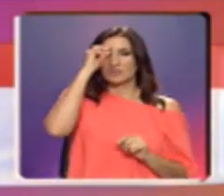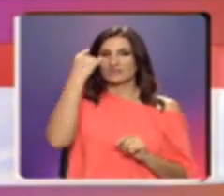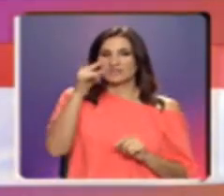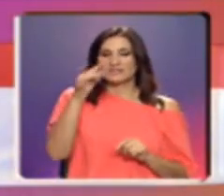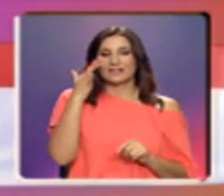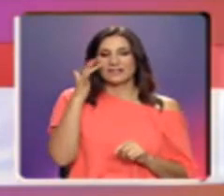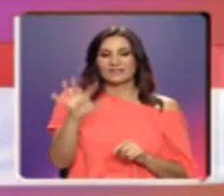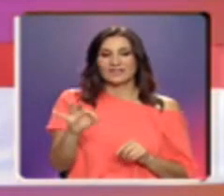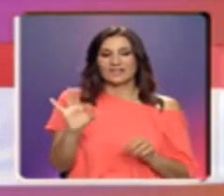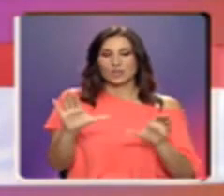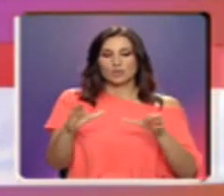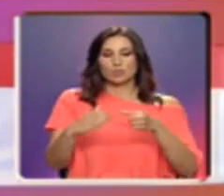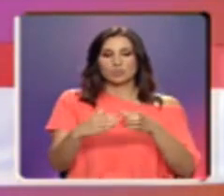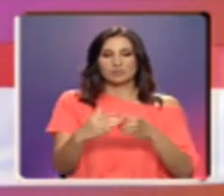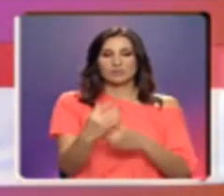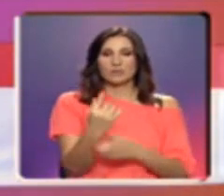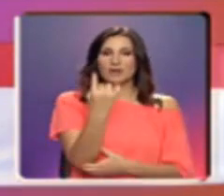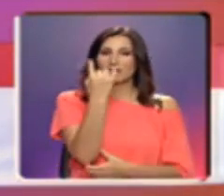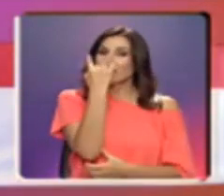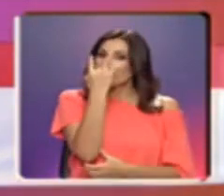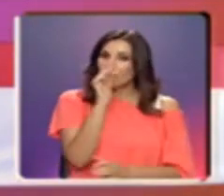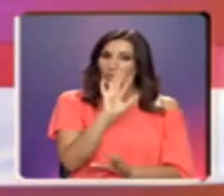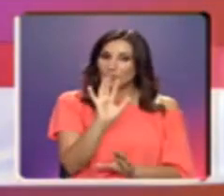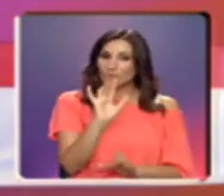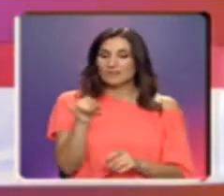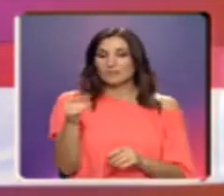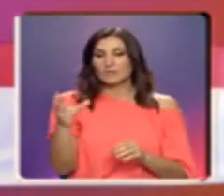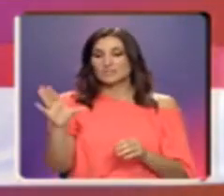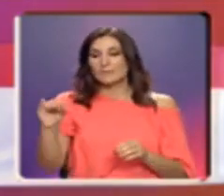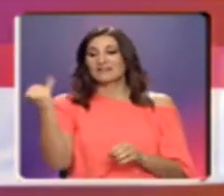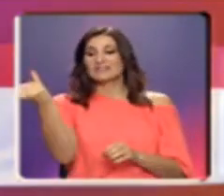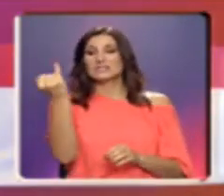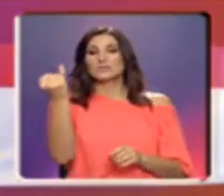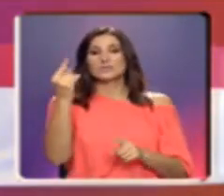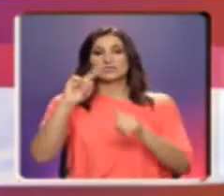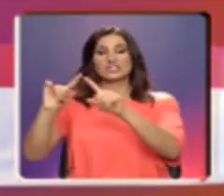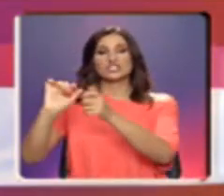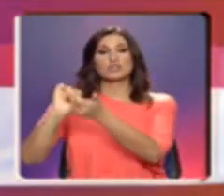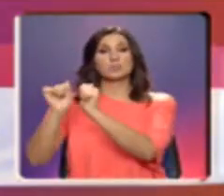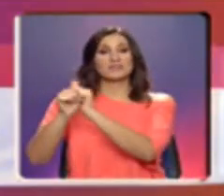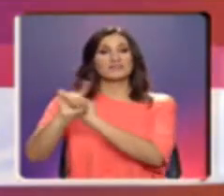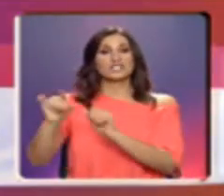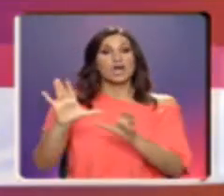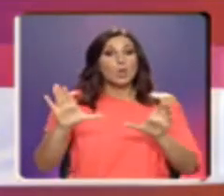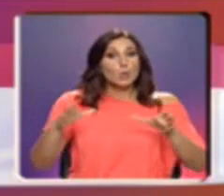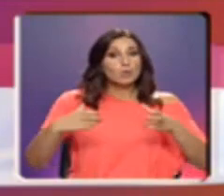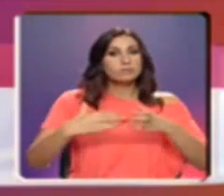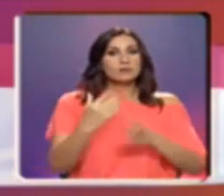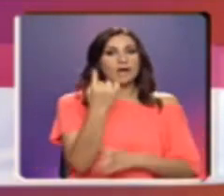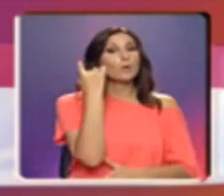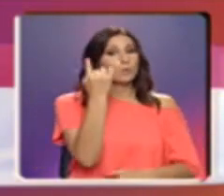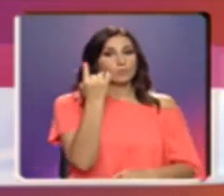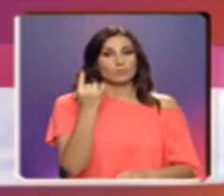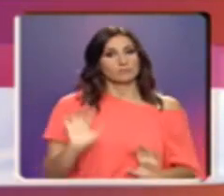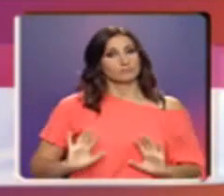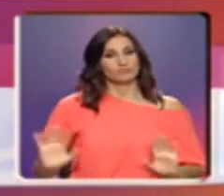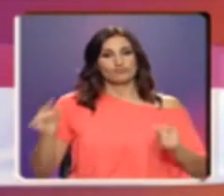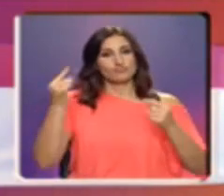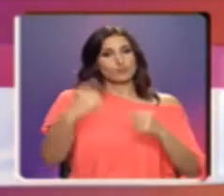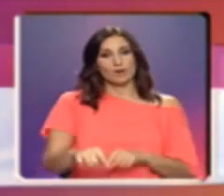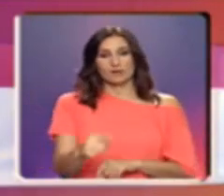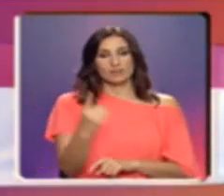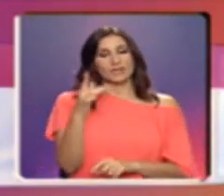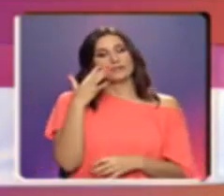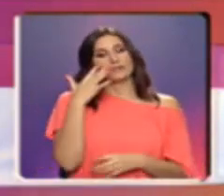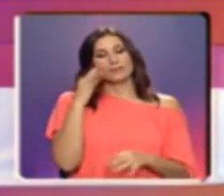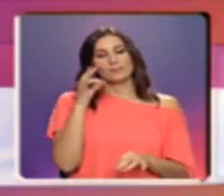porque clube há um. Depois há uma data de instituições desportivas, mas clube há um. E portanto é normal que